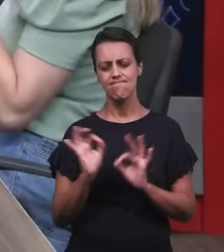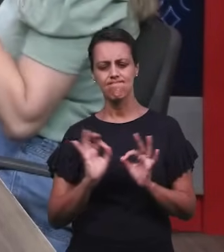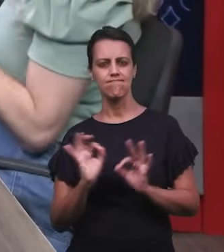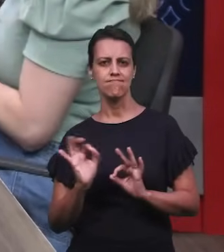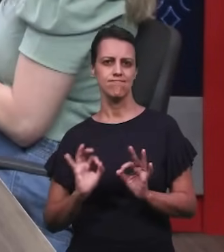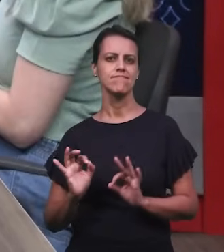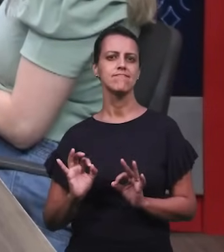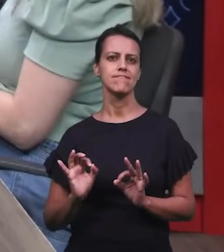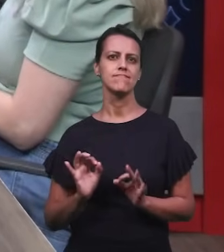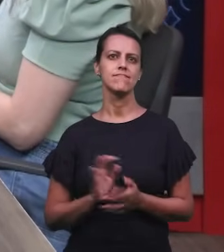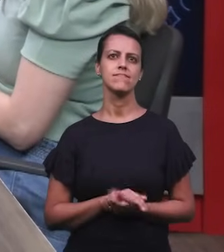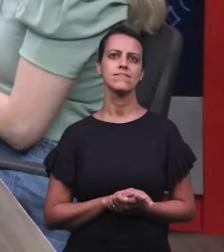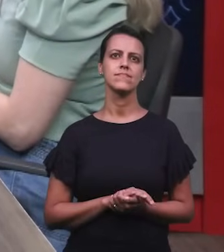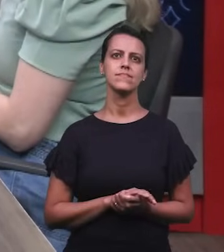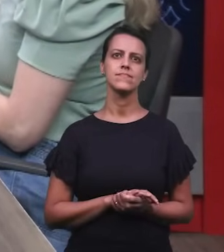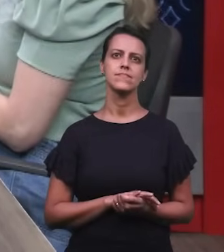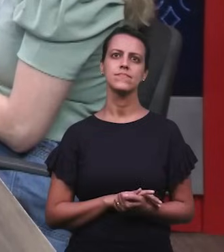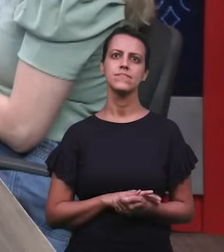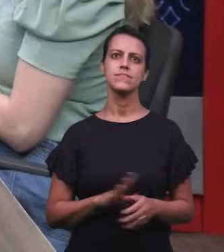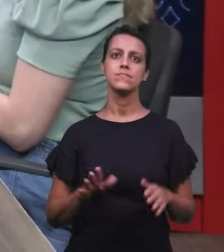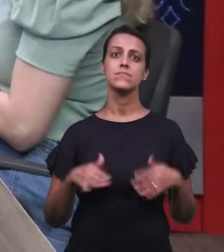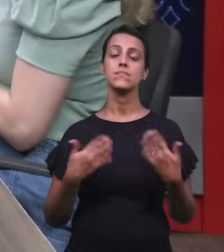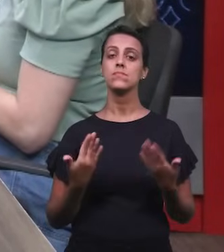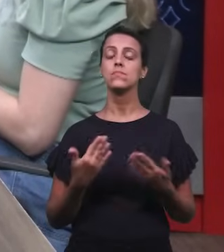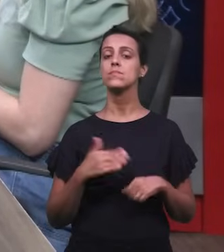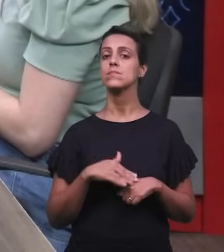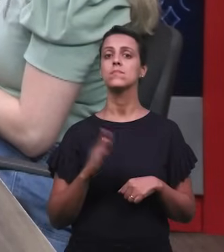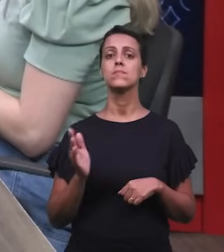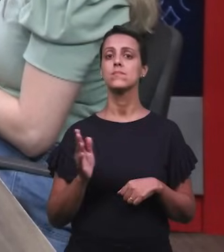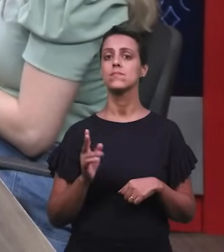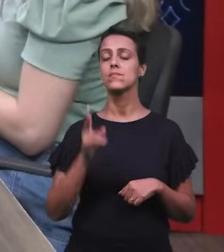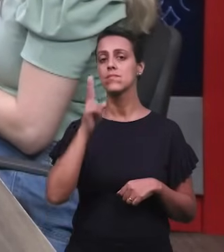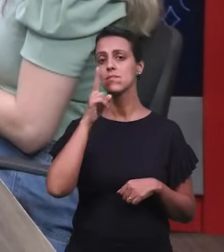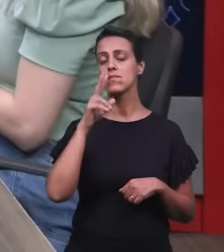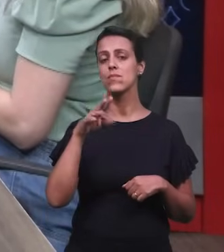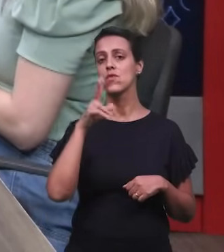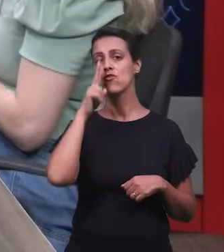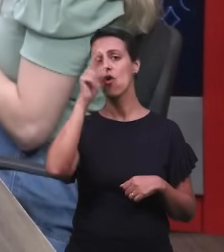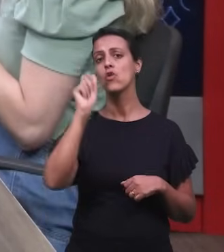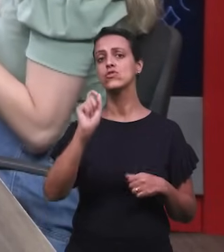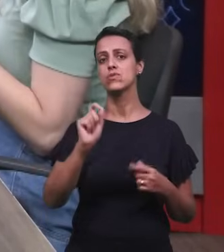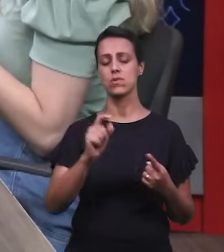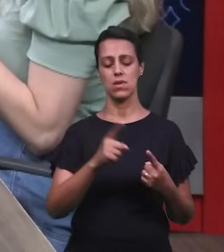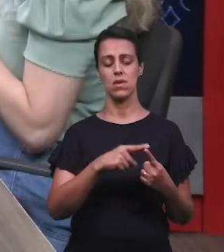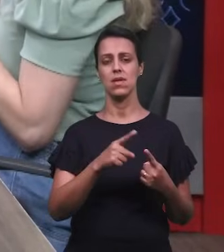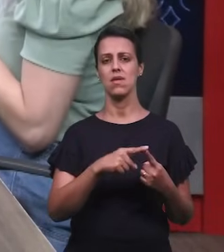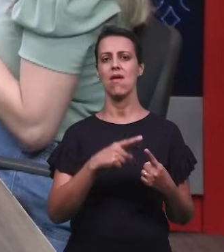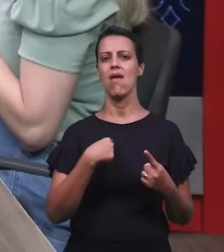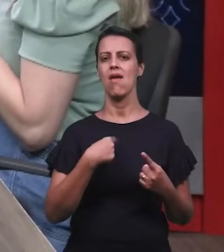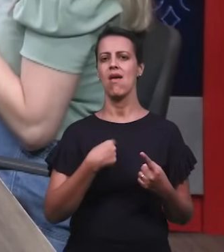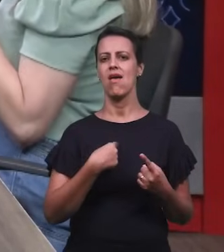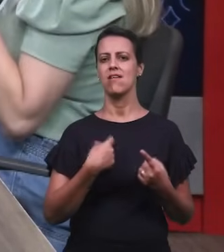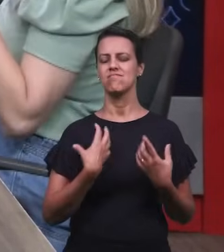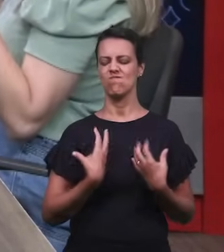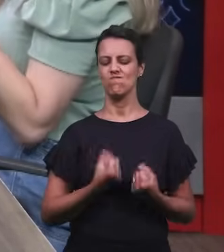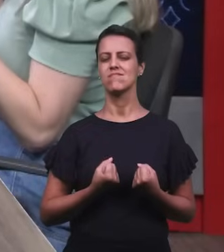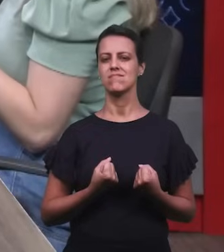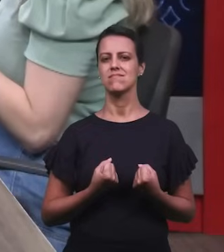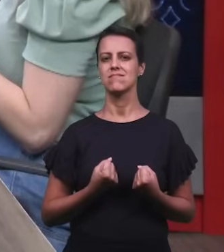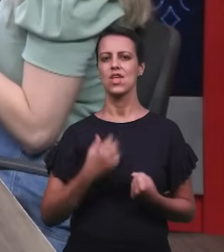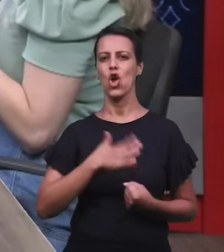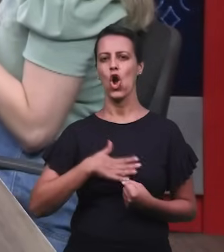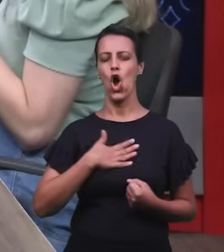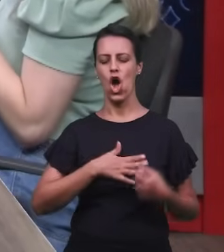Todos eles. Então, quais são os pontos fortes, né, de um colérico? O colérico, ele é autoconfiante, ele gosta